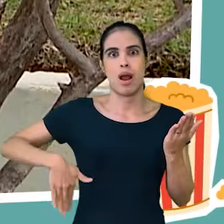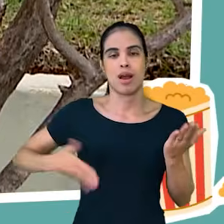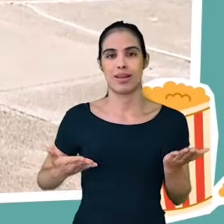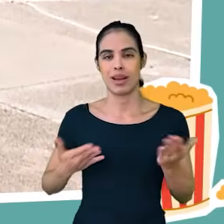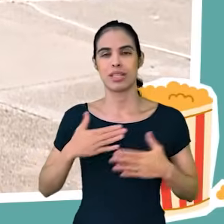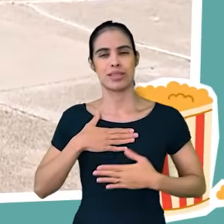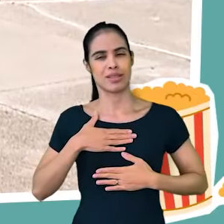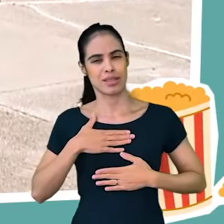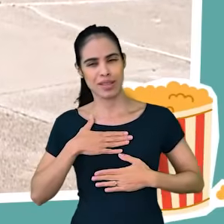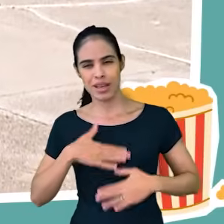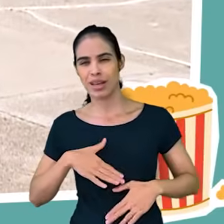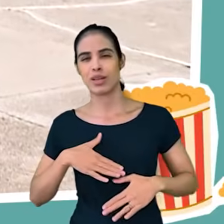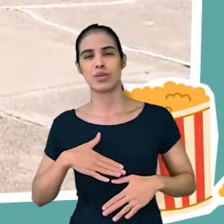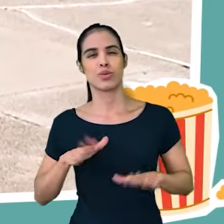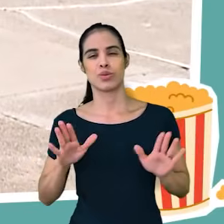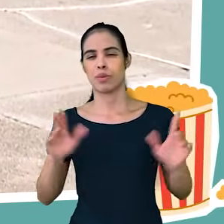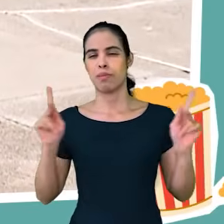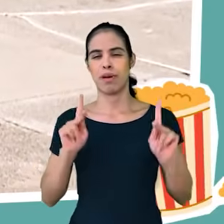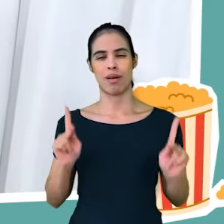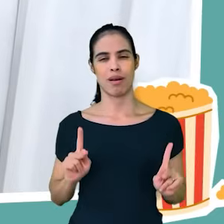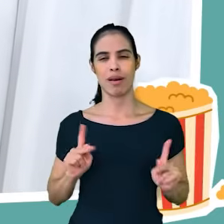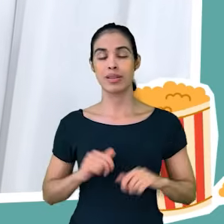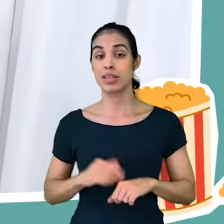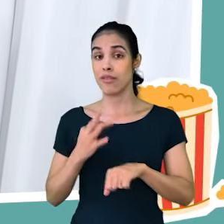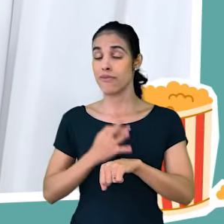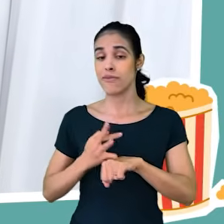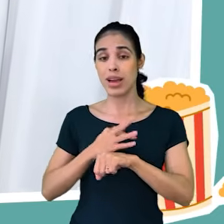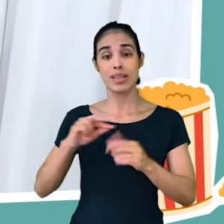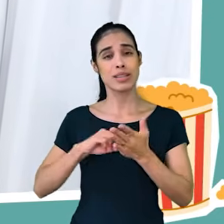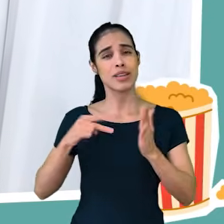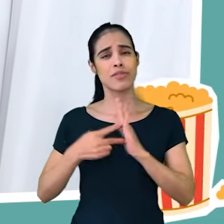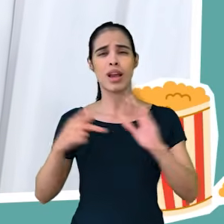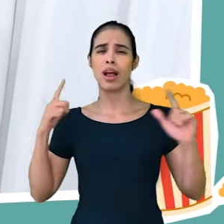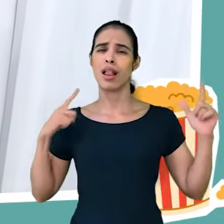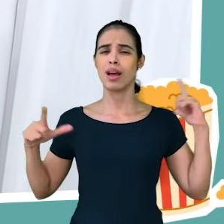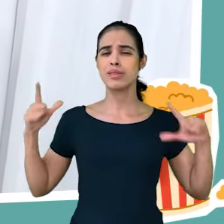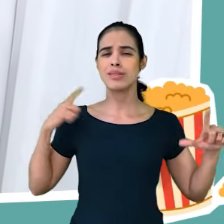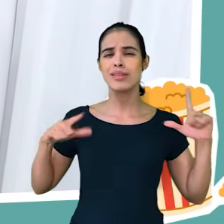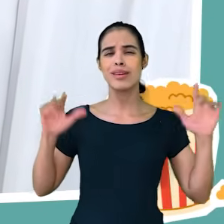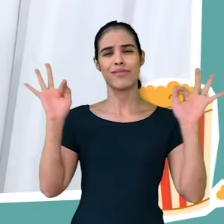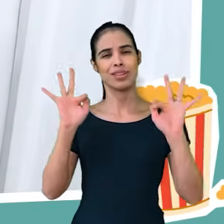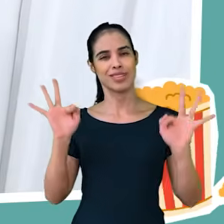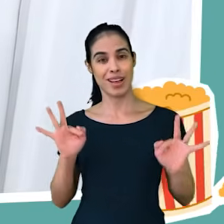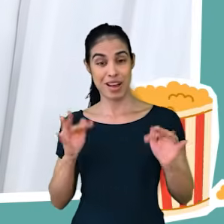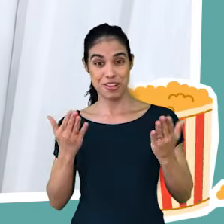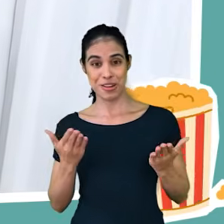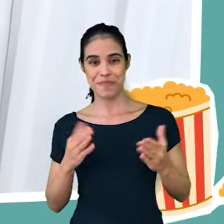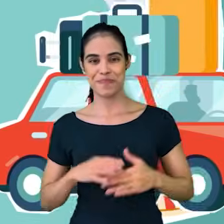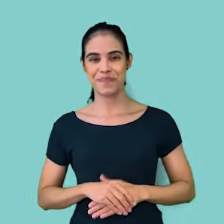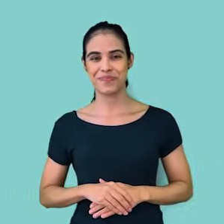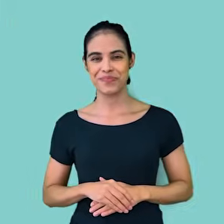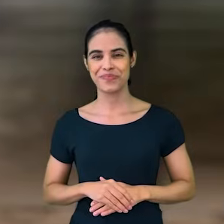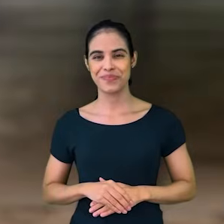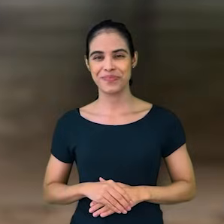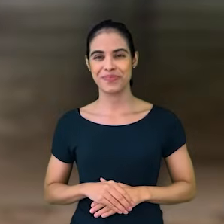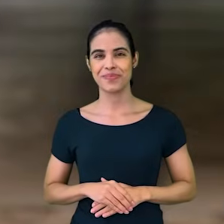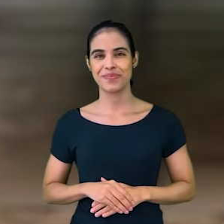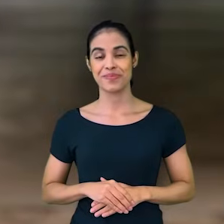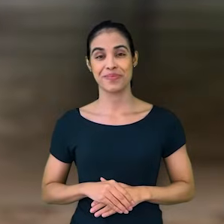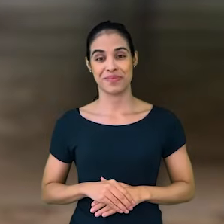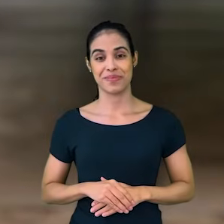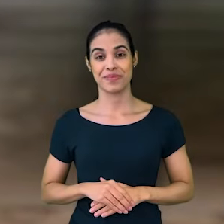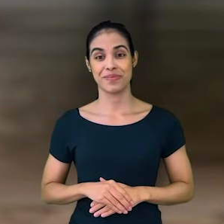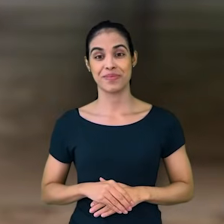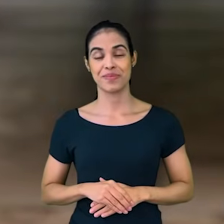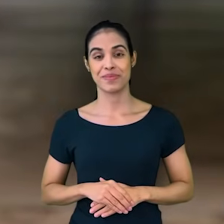Praia. Descanso. Descanso e sossego. Férias é sinônimo de lazer, de felicidade, né? Em meio a